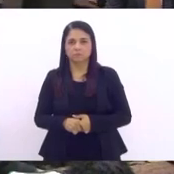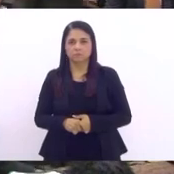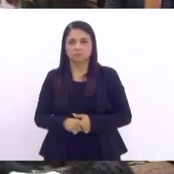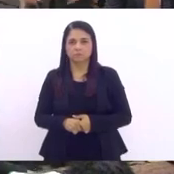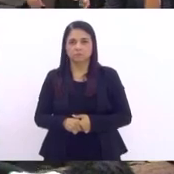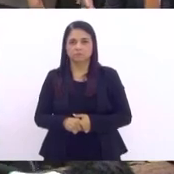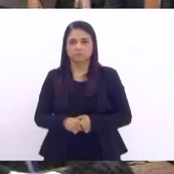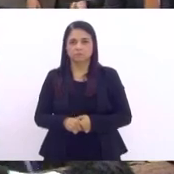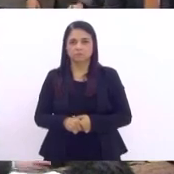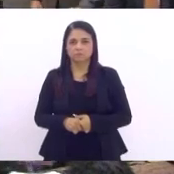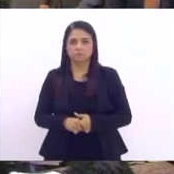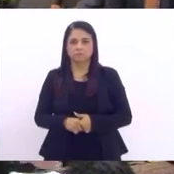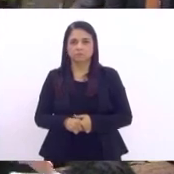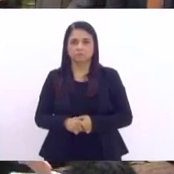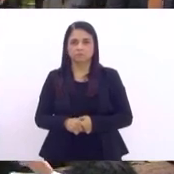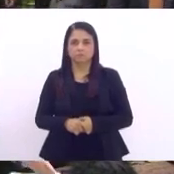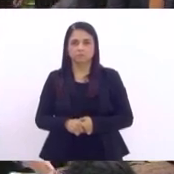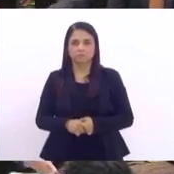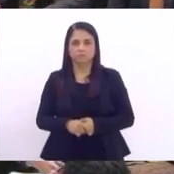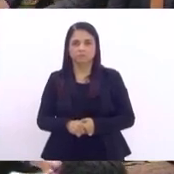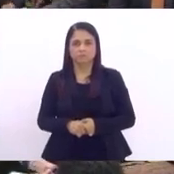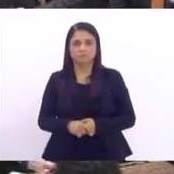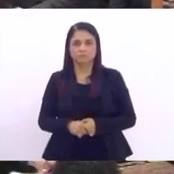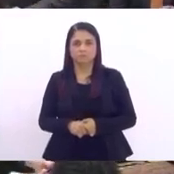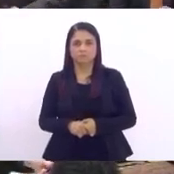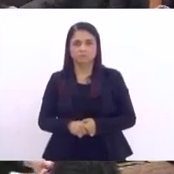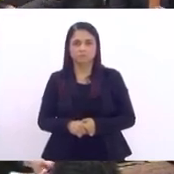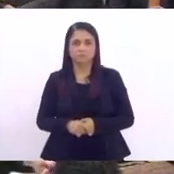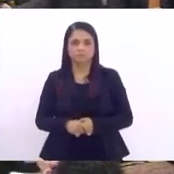A lei é superior ao decreto.